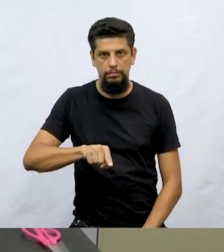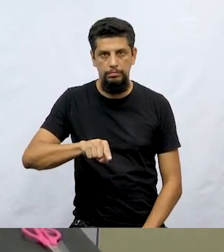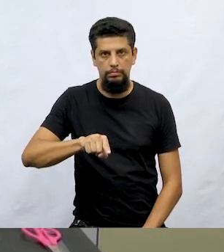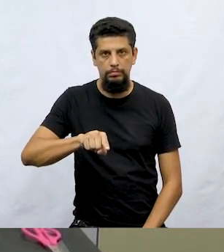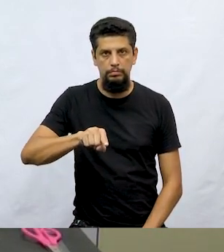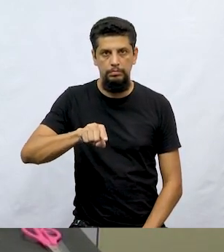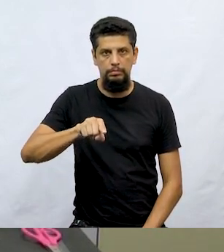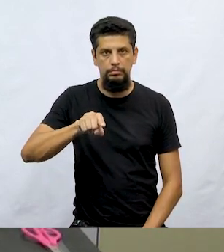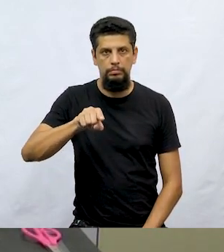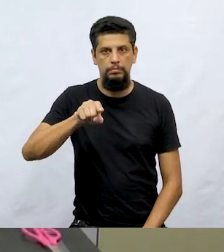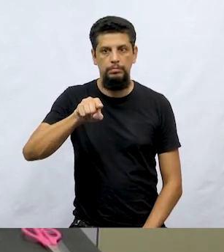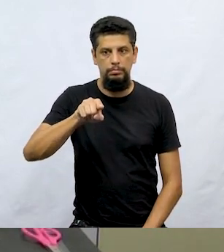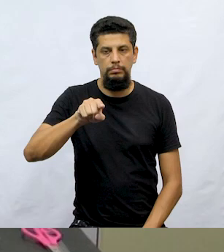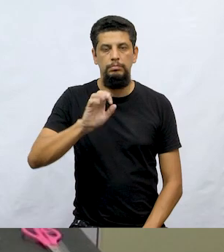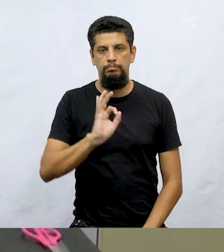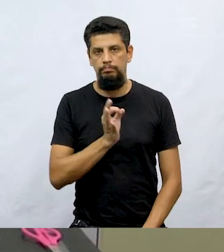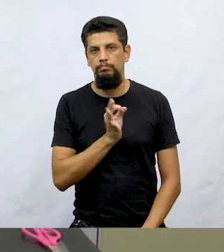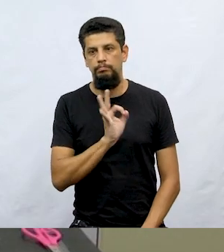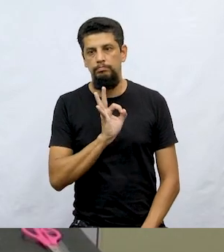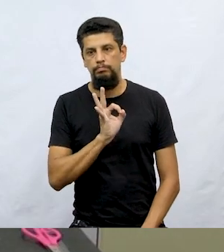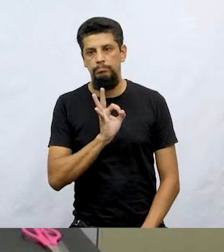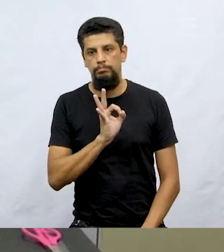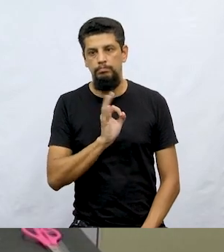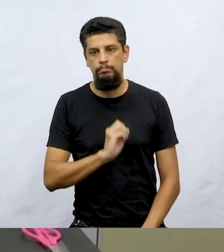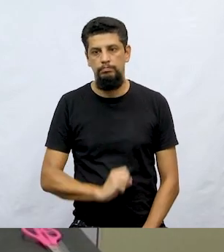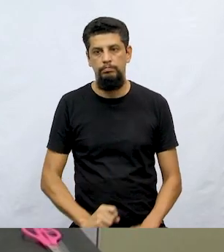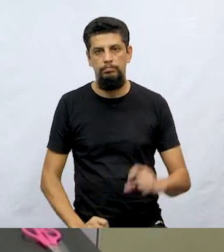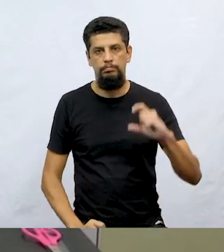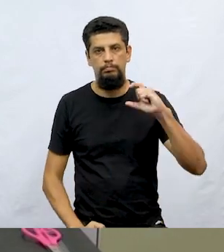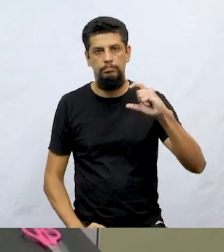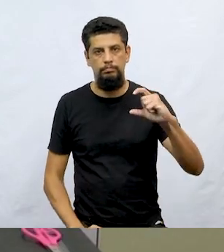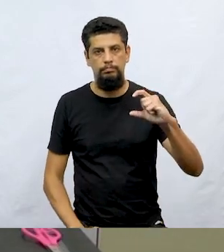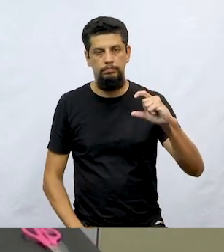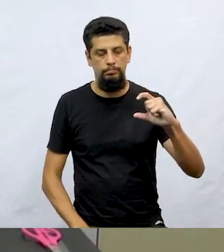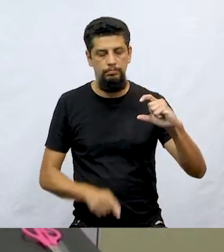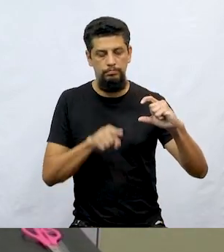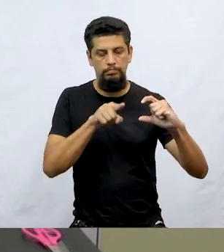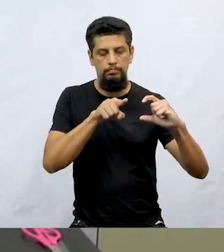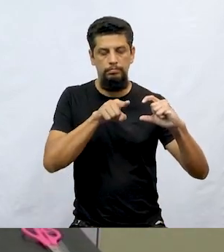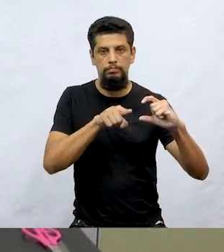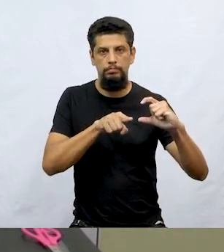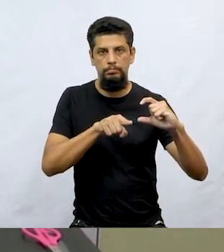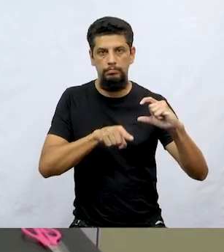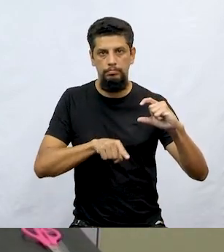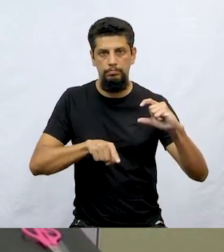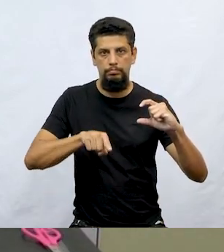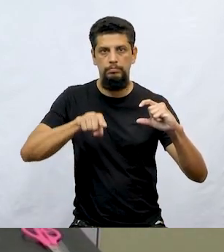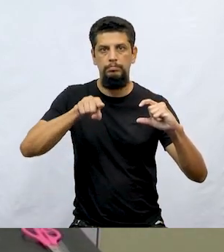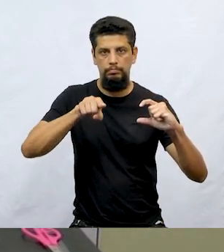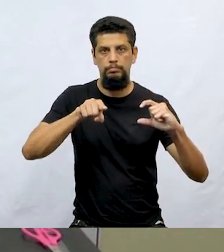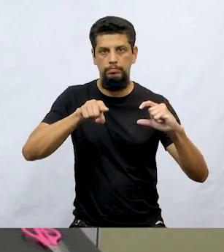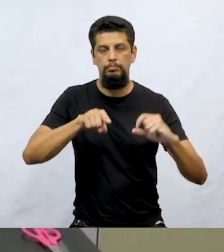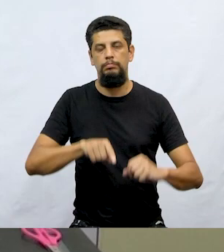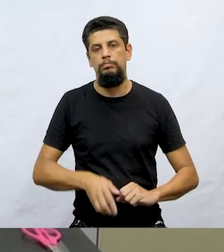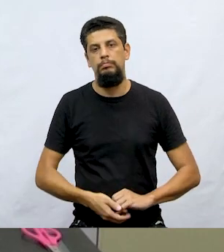sobe. Né? Uma letra importante também, né? Letra